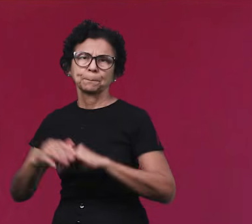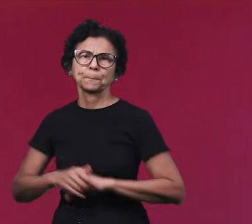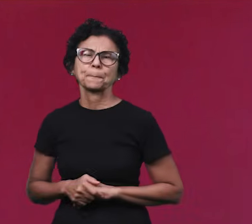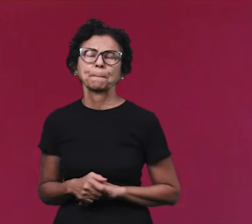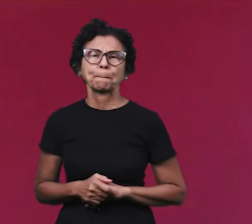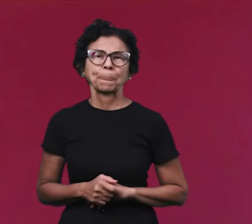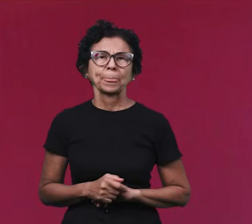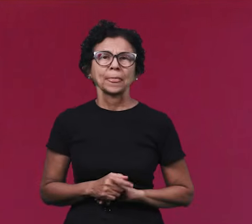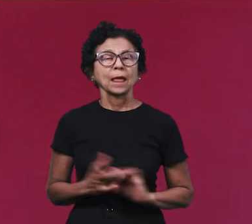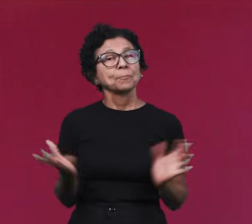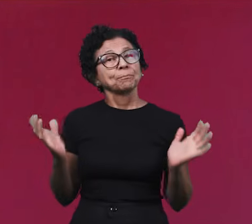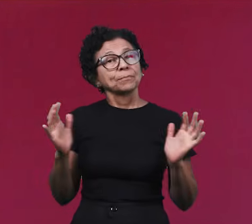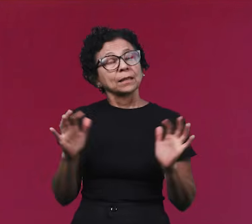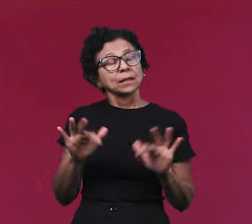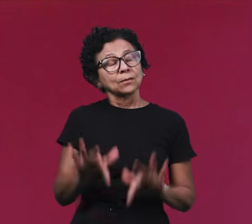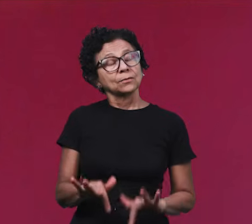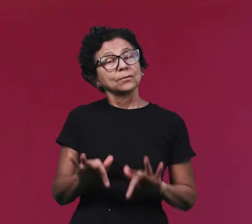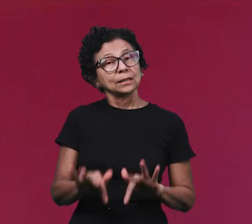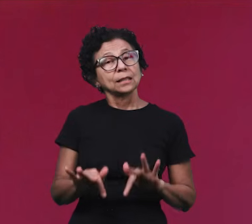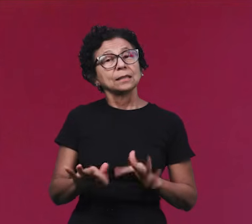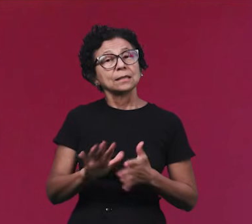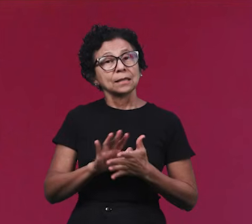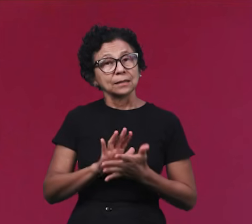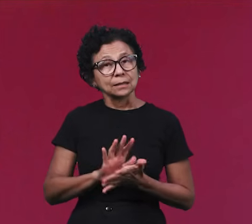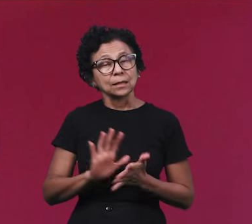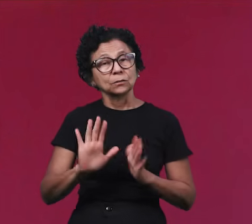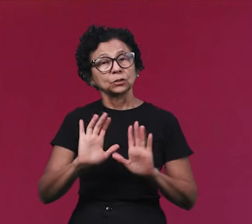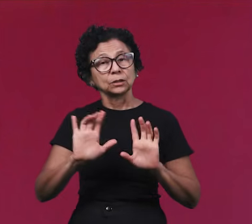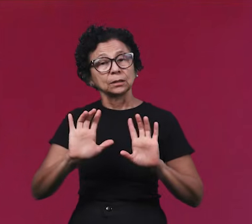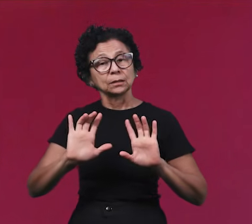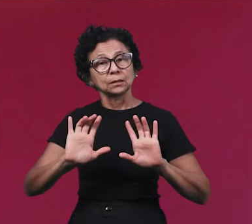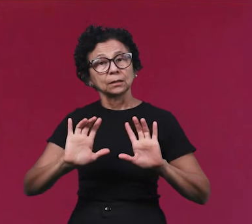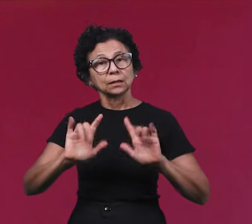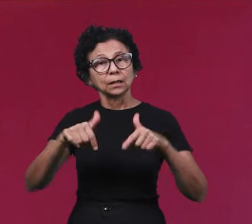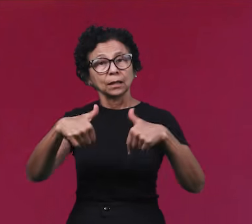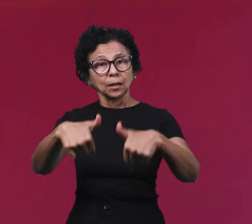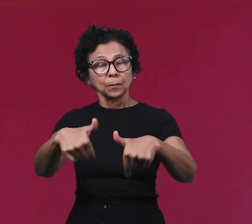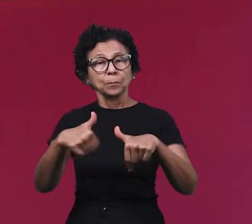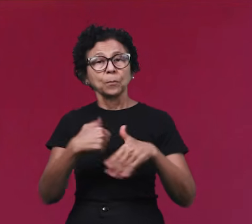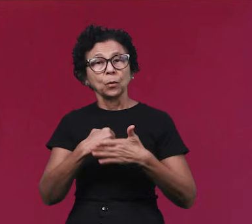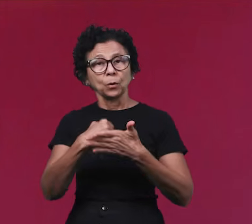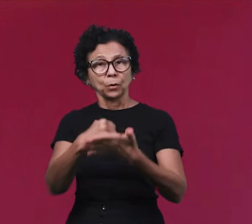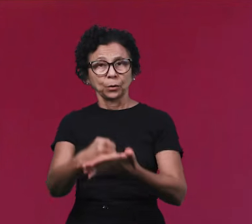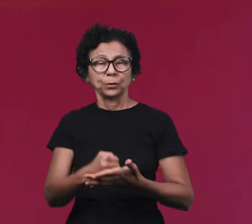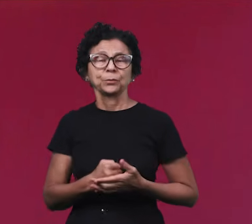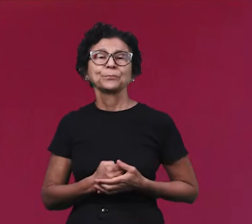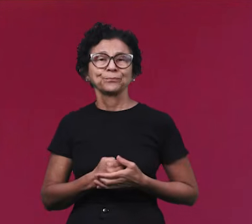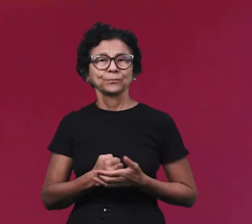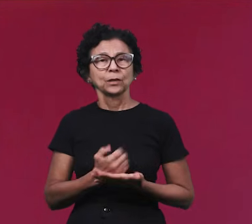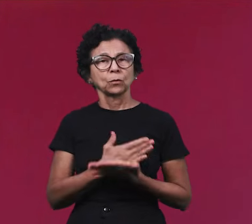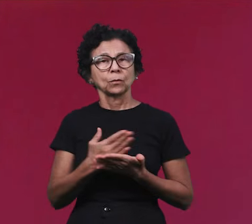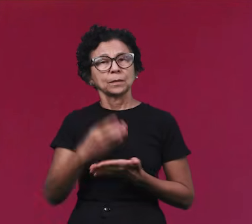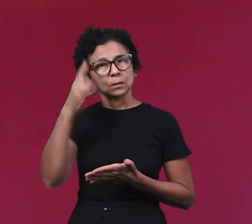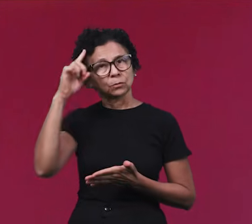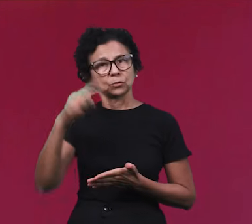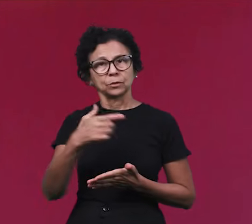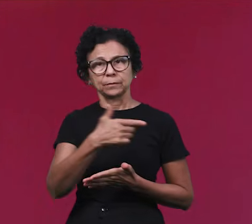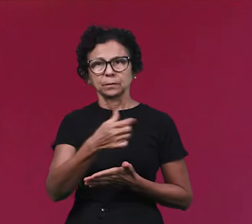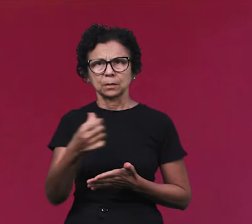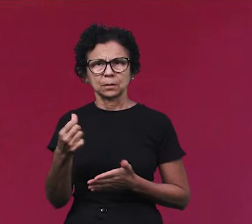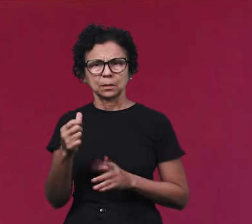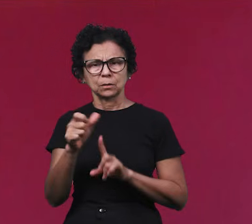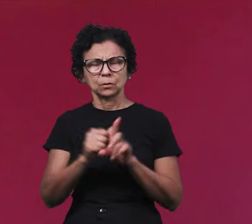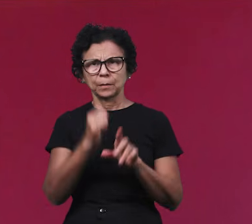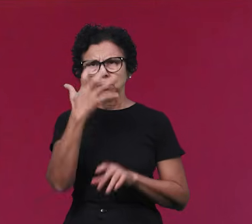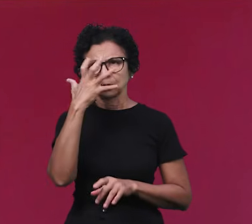etapa marca a finalização do cronograma de assistência iniciado em 26 de fevereiro. O suporte operacional